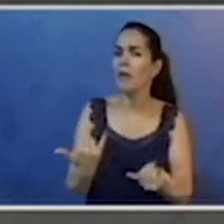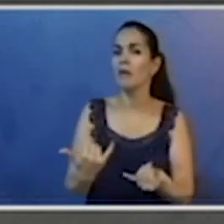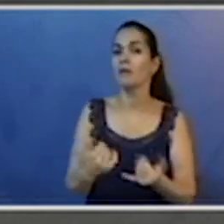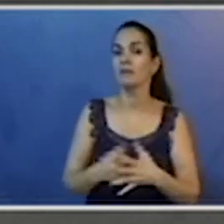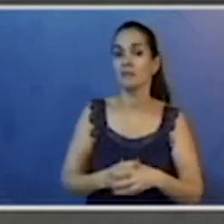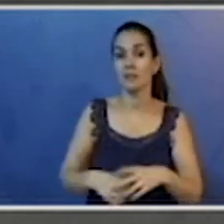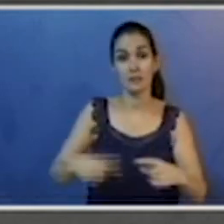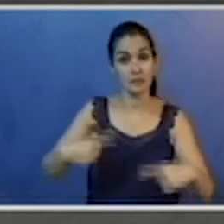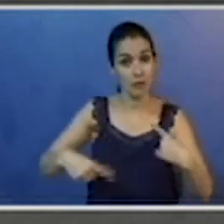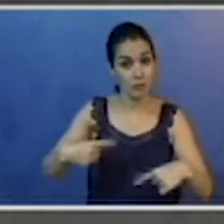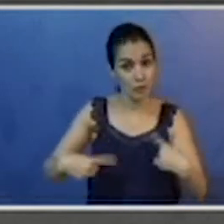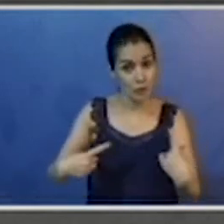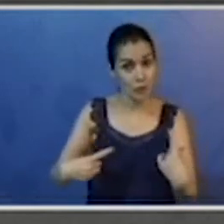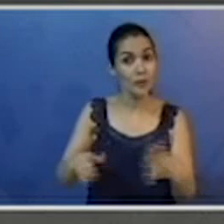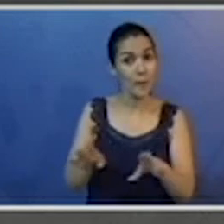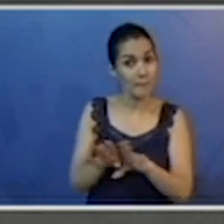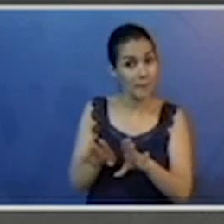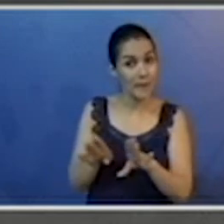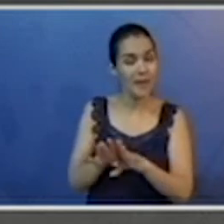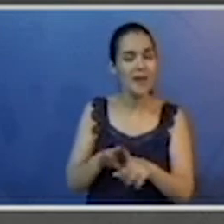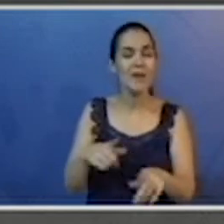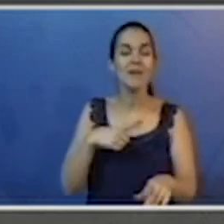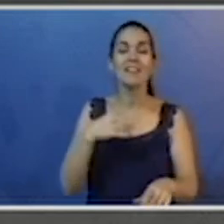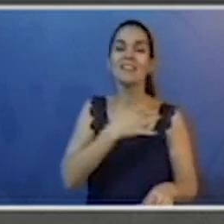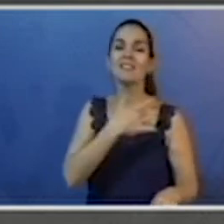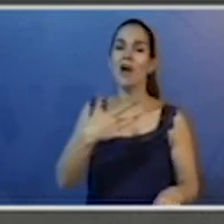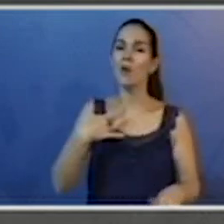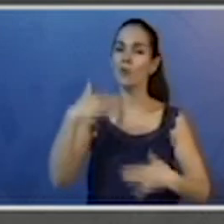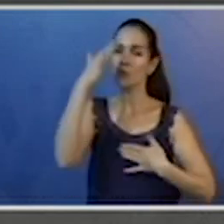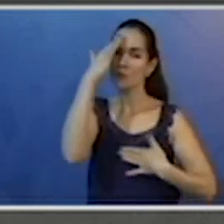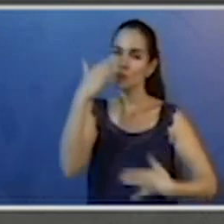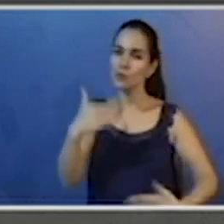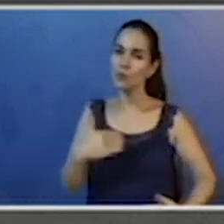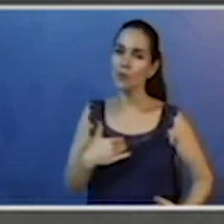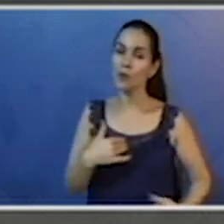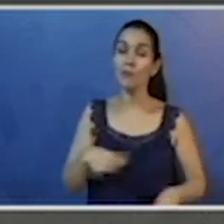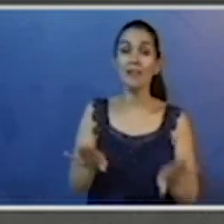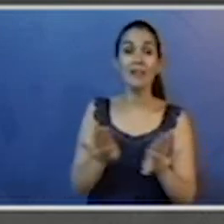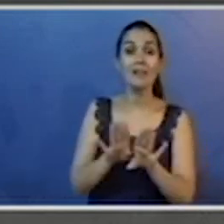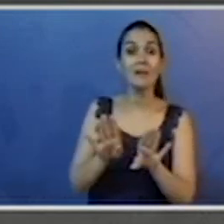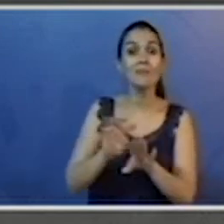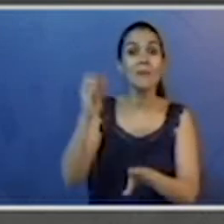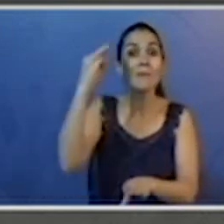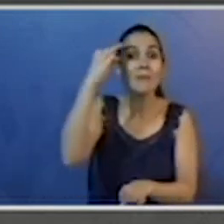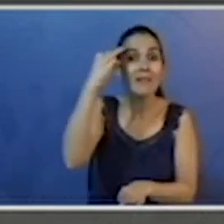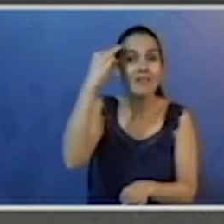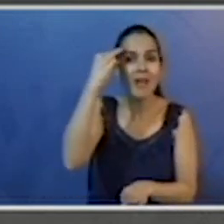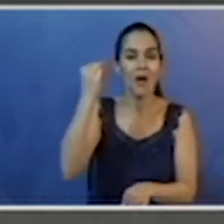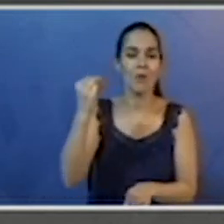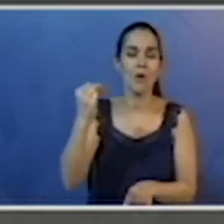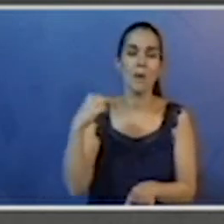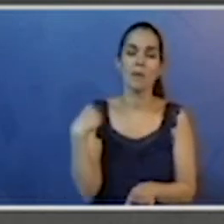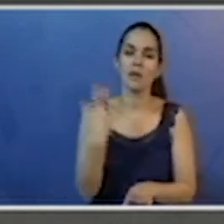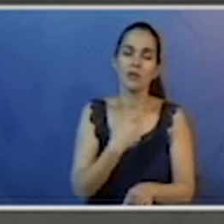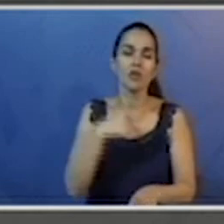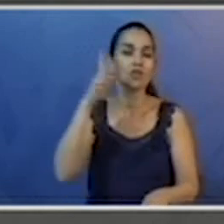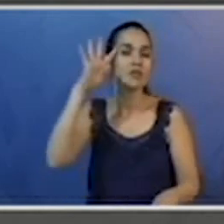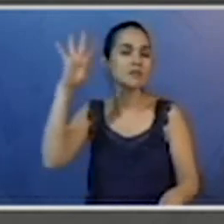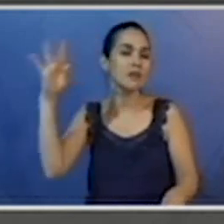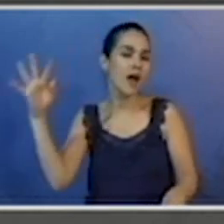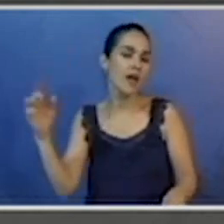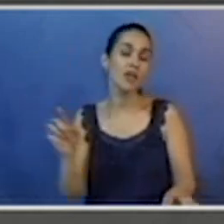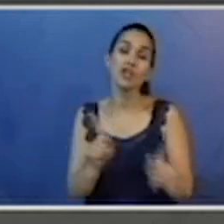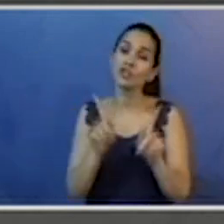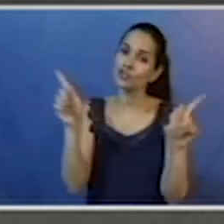desafios para que a gente mantém essa saúde corporal e também mental que a gente possa se distrair e se